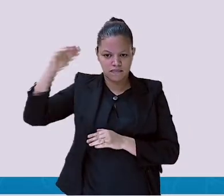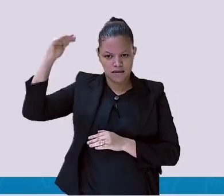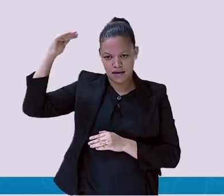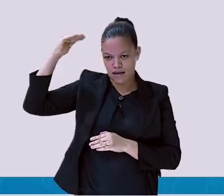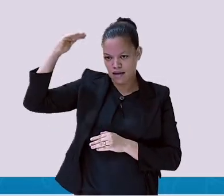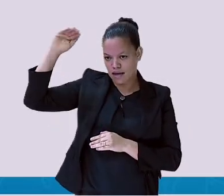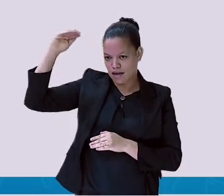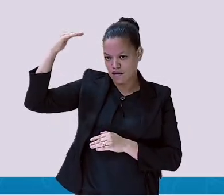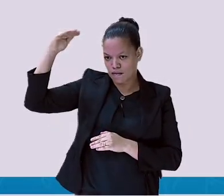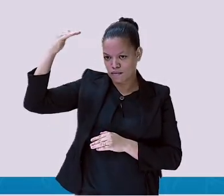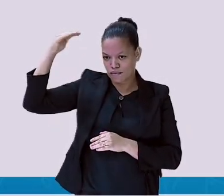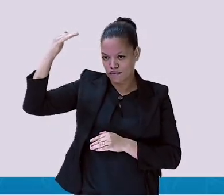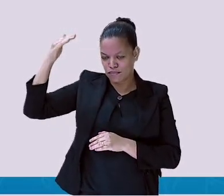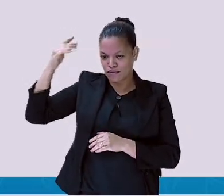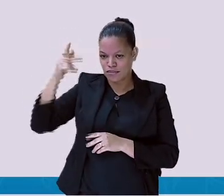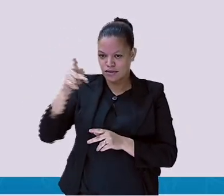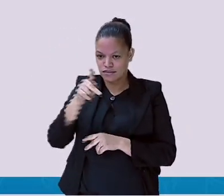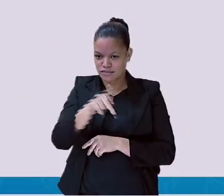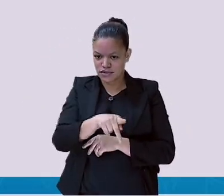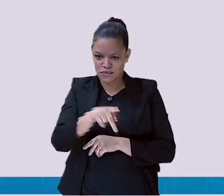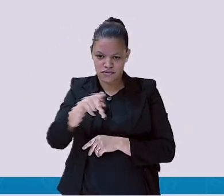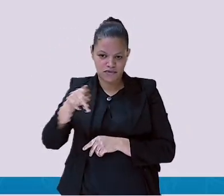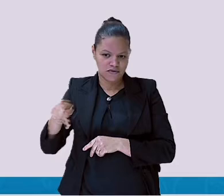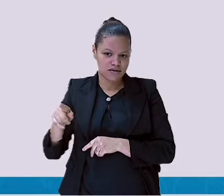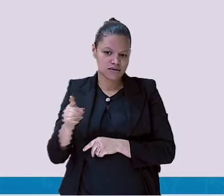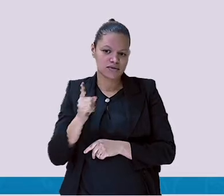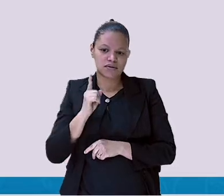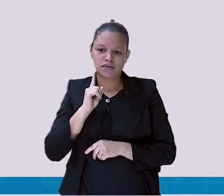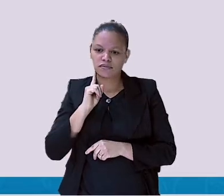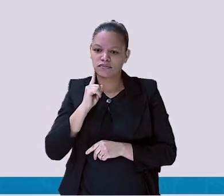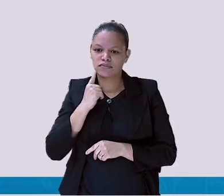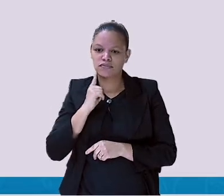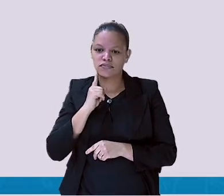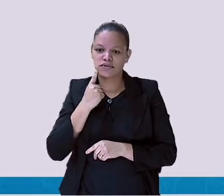aqui antes. Tá bom?